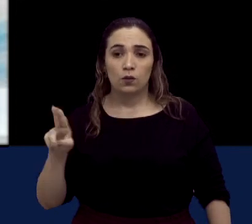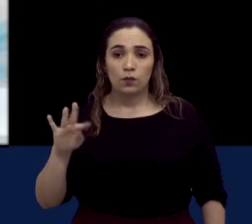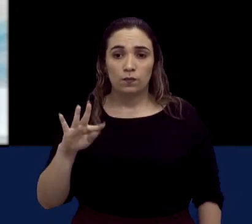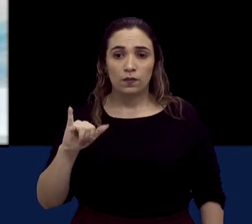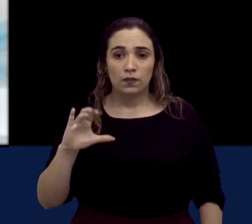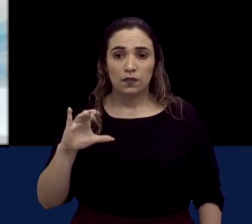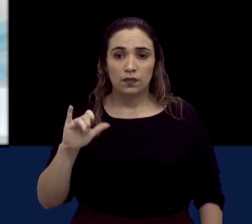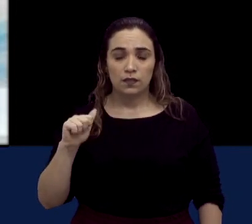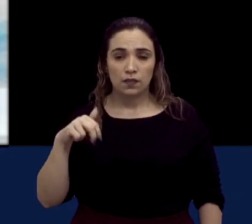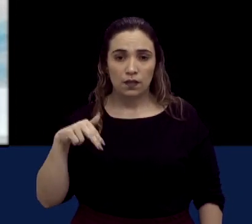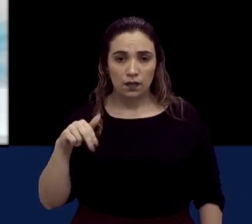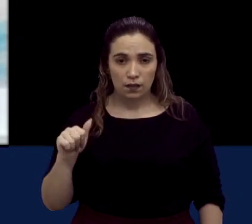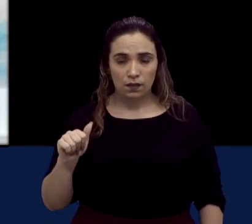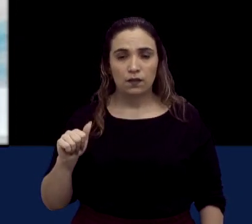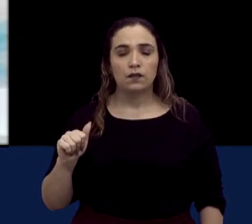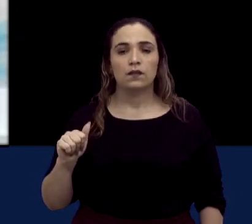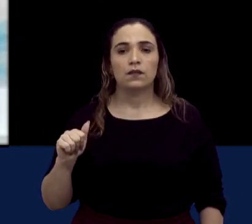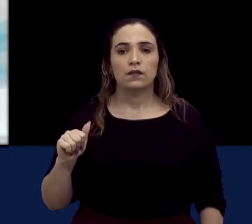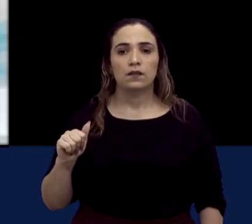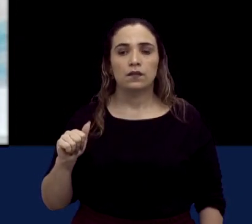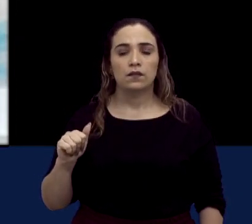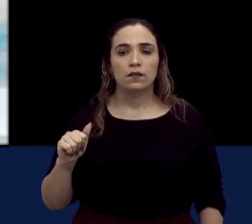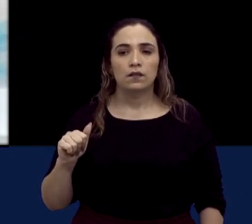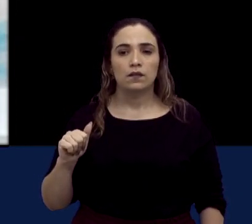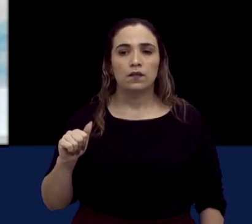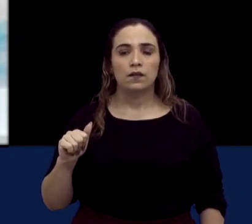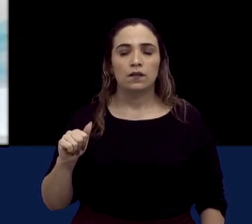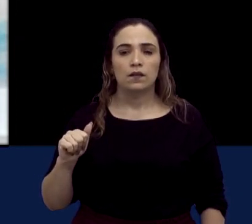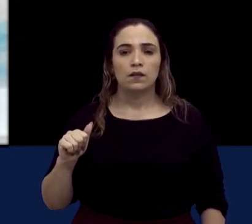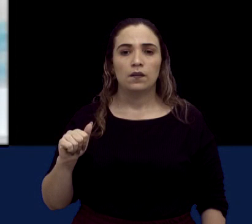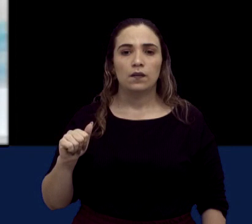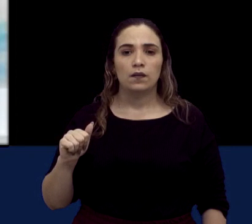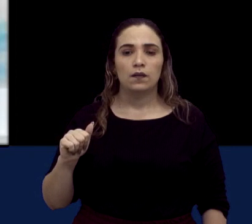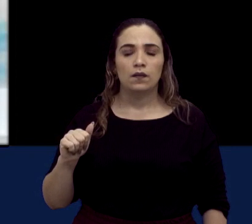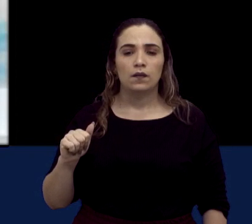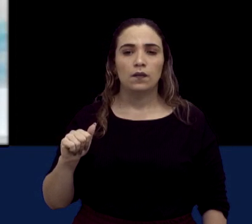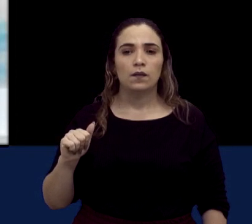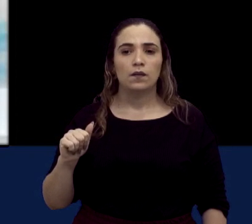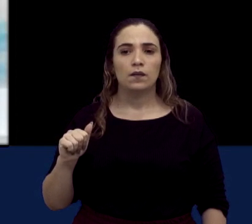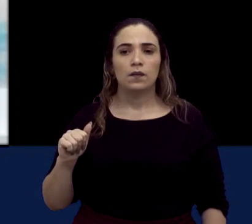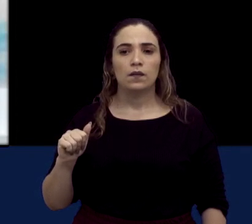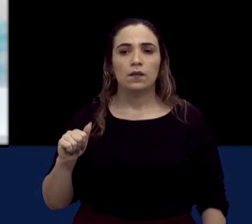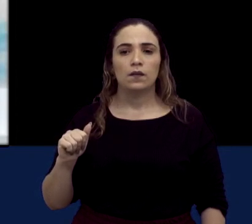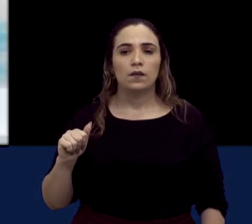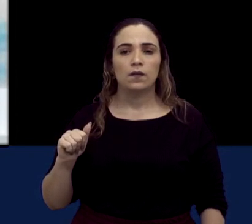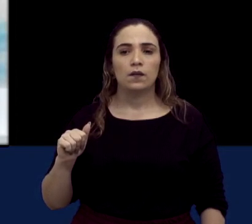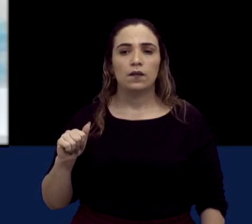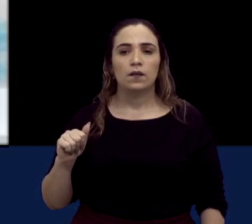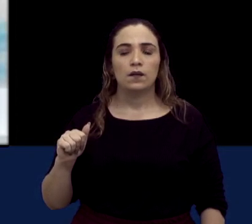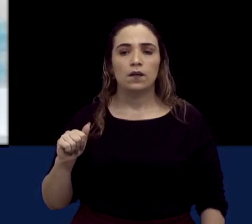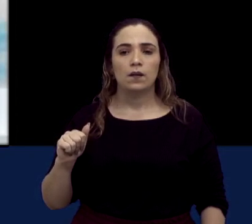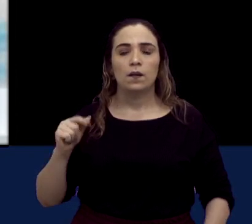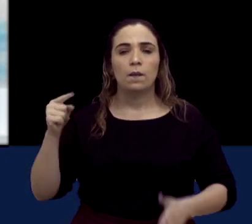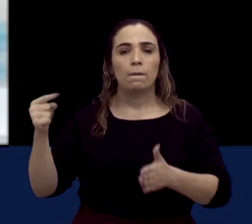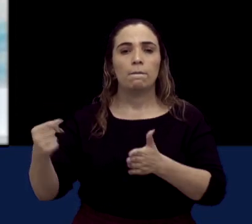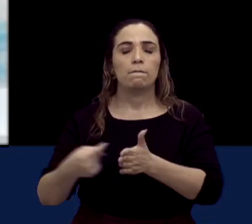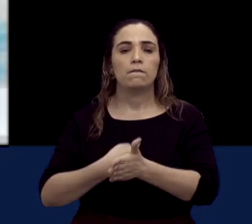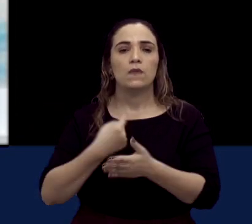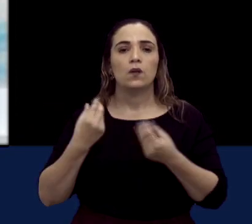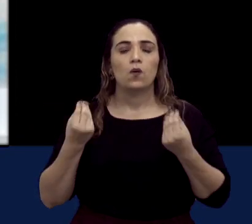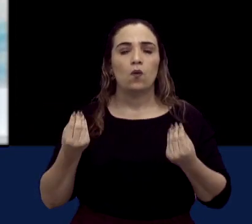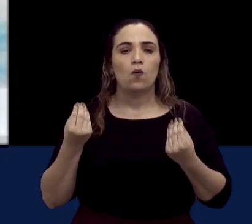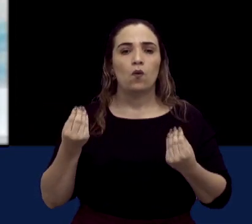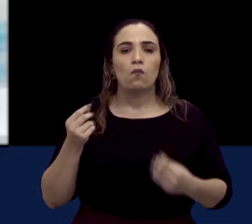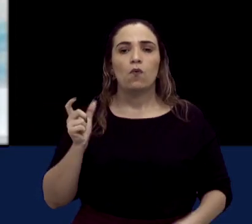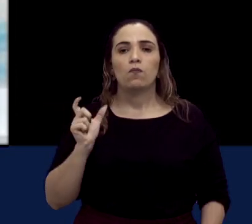Mota e o Sávio me perguntou também essa semana, ei, como é que a gente coloca o que é